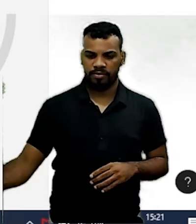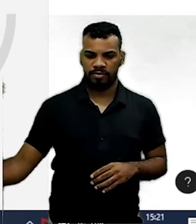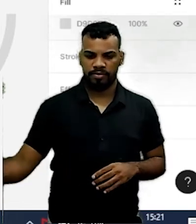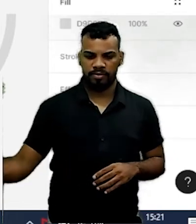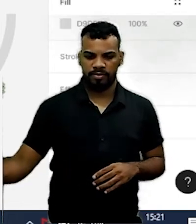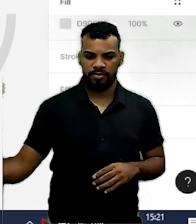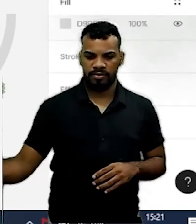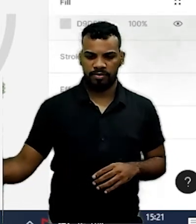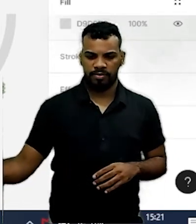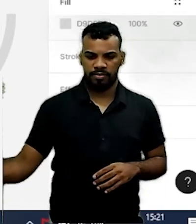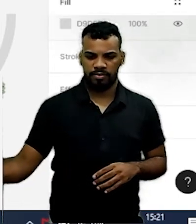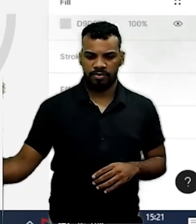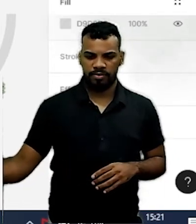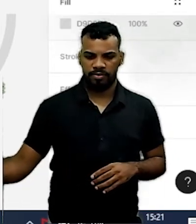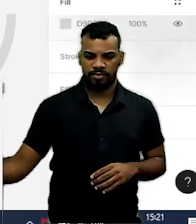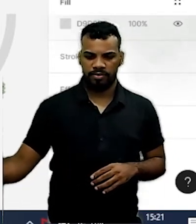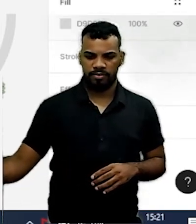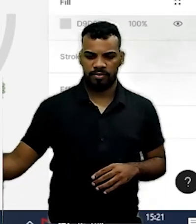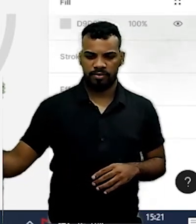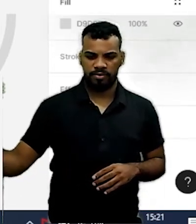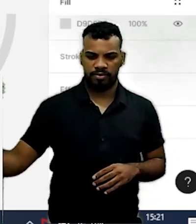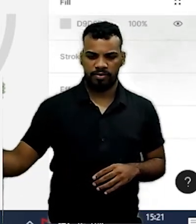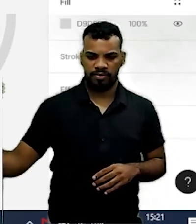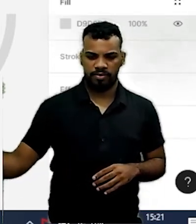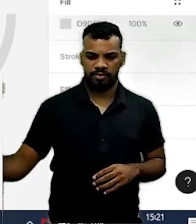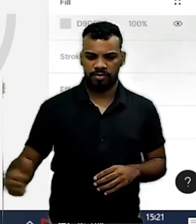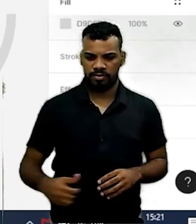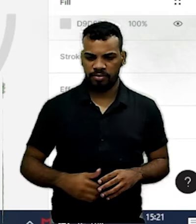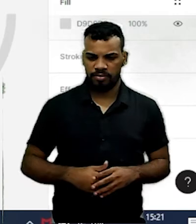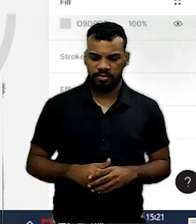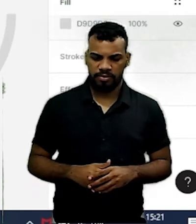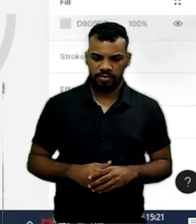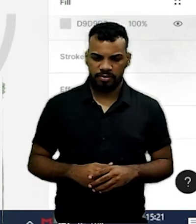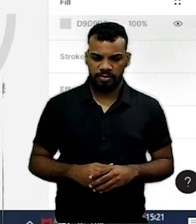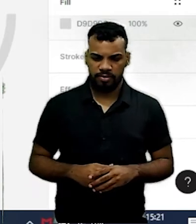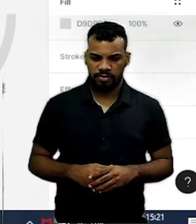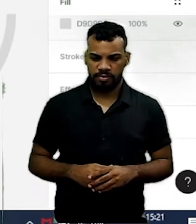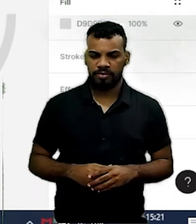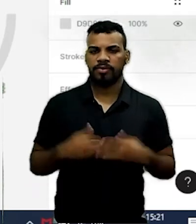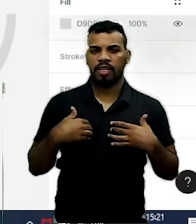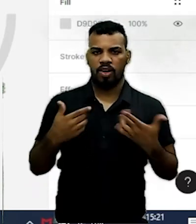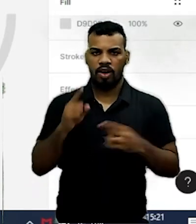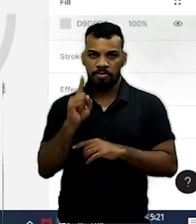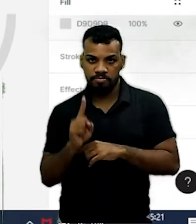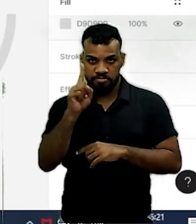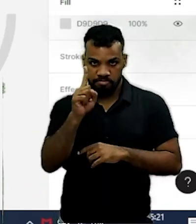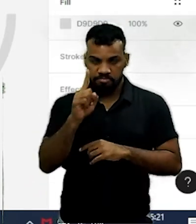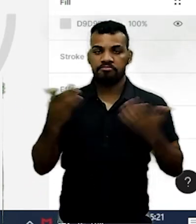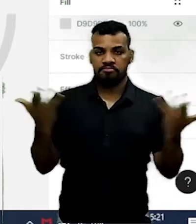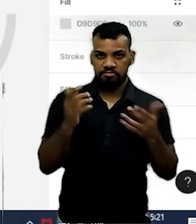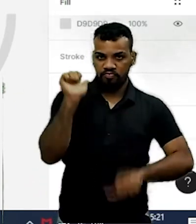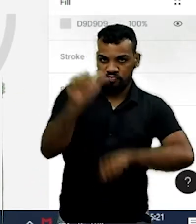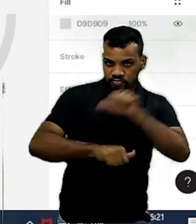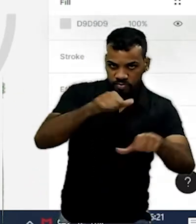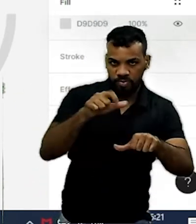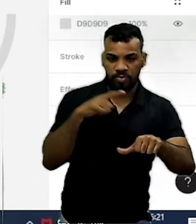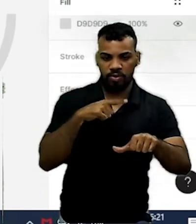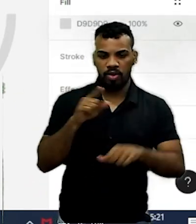primeiro, clicar no meu elemento que eu quero que apareça a imagem. Eu venho aqui, Place